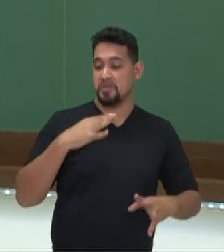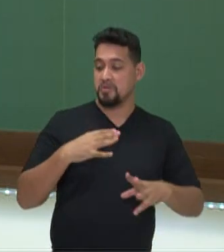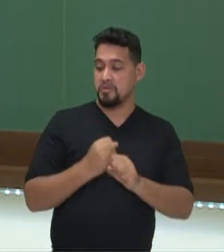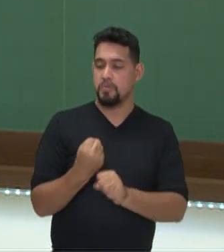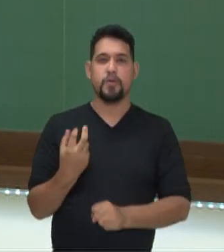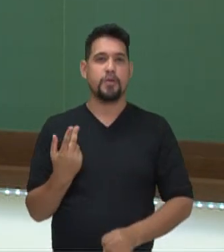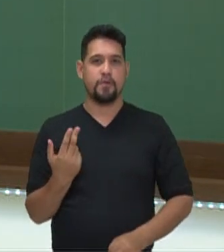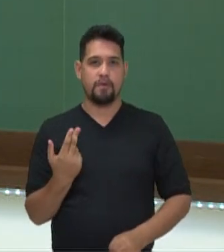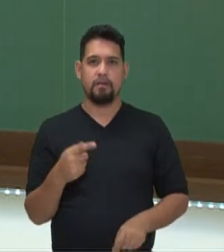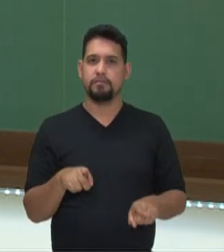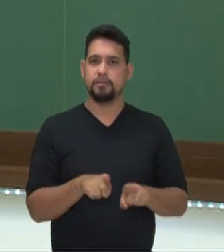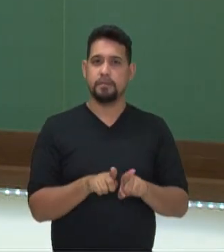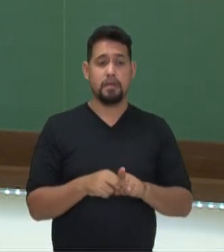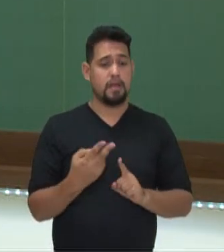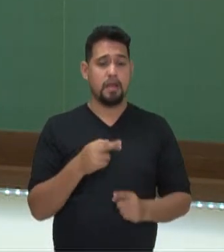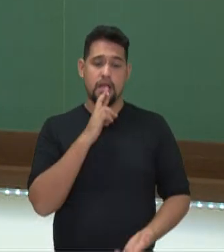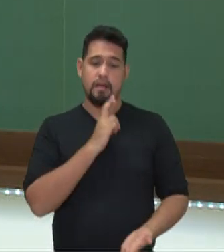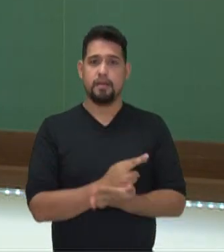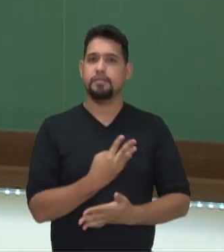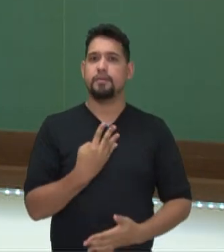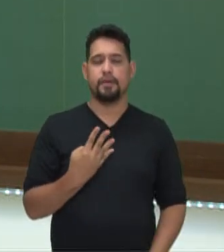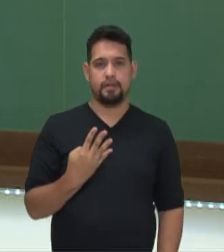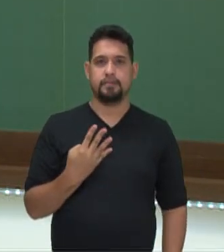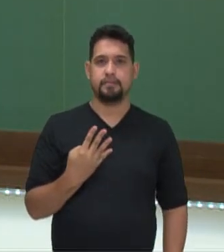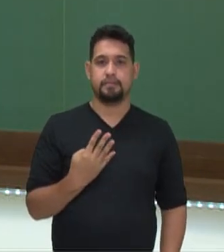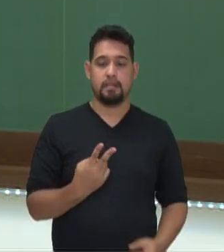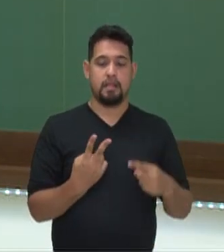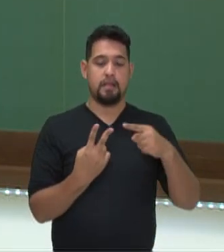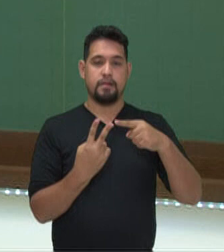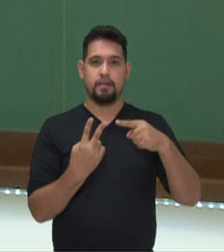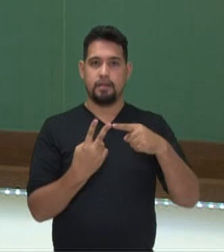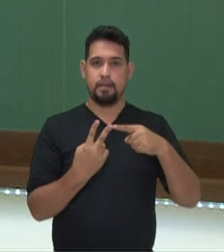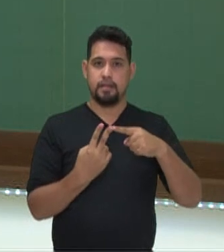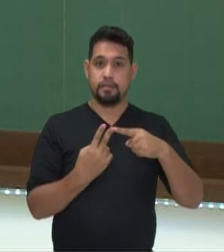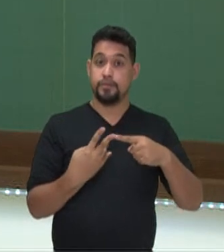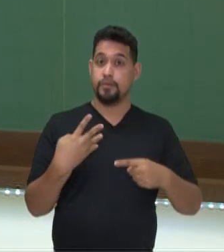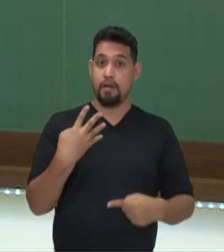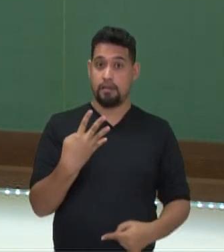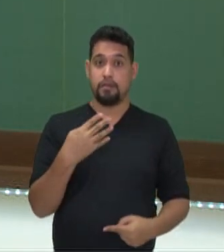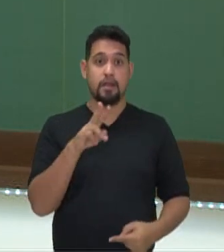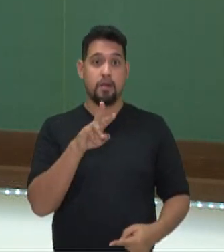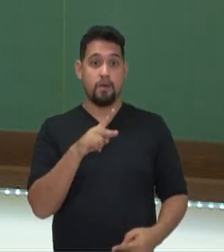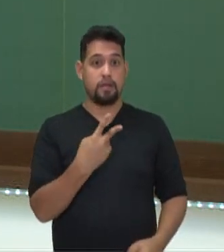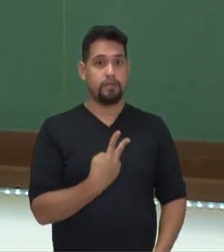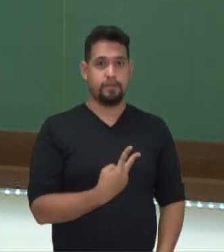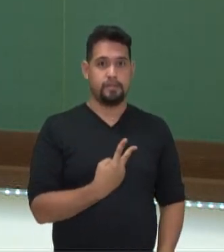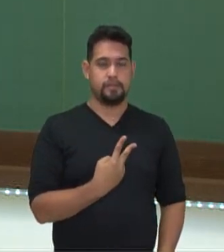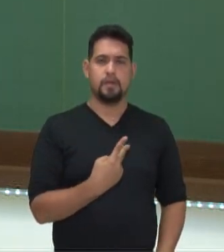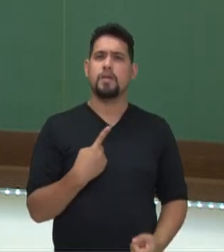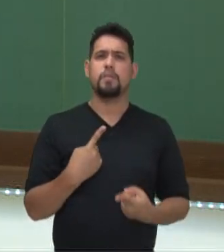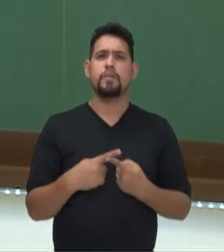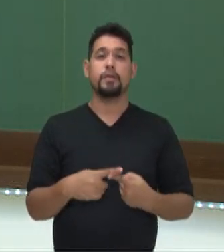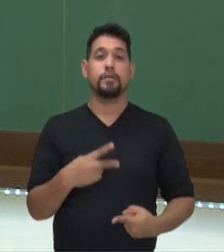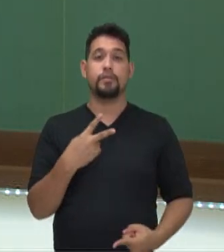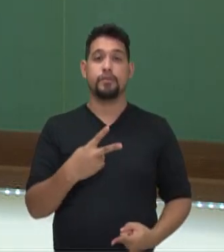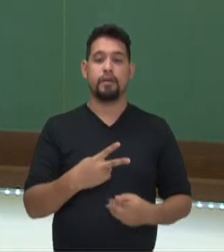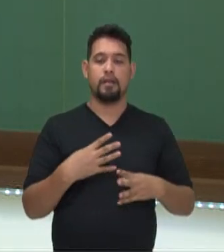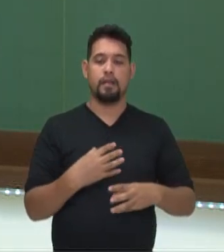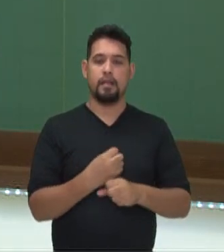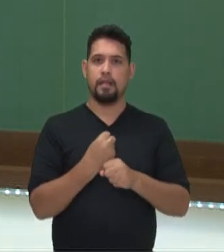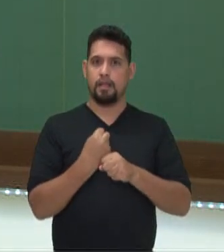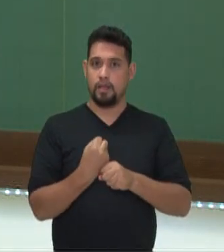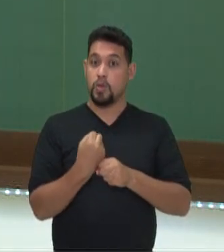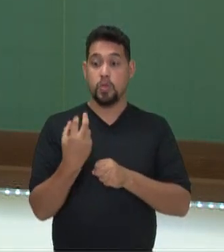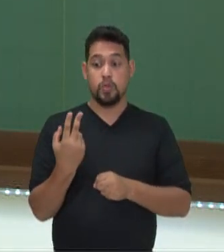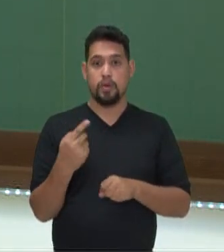ele mesmo é igual a 4. Então, raiz quadrada de 4 é igual a 2, porque 2 multiplicado por